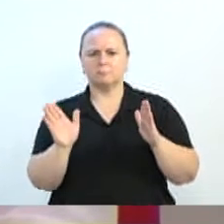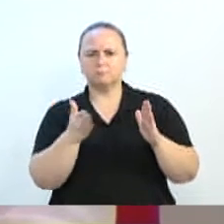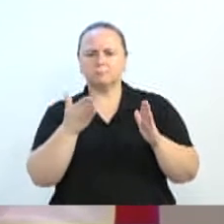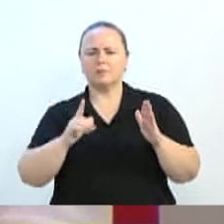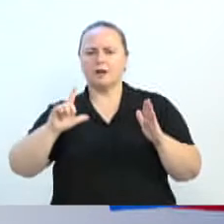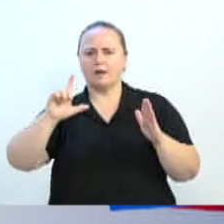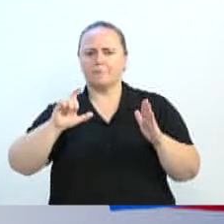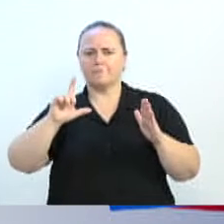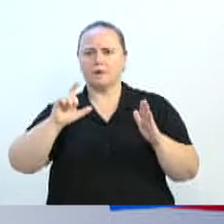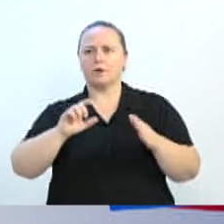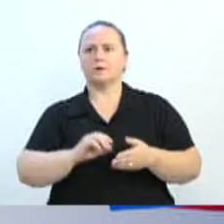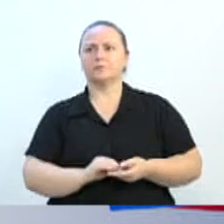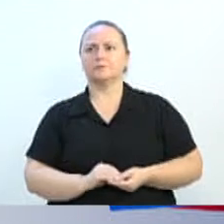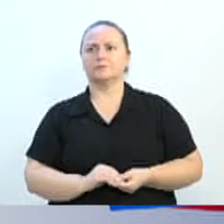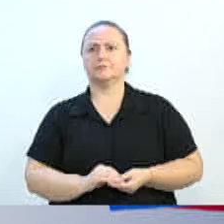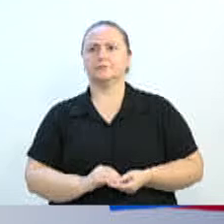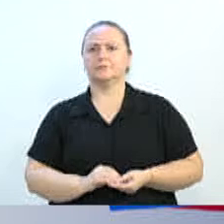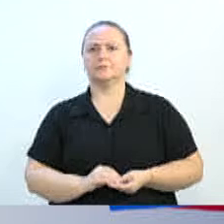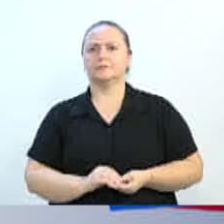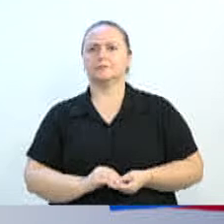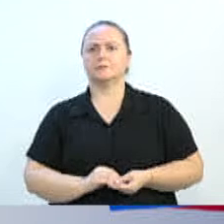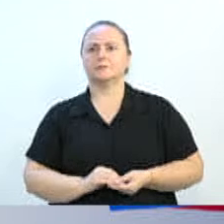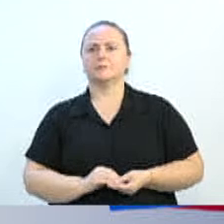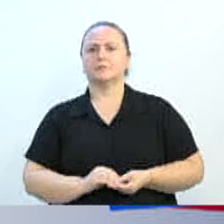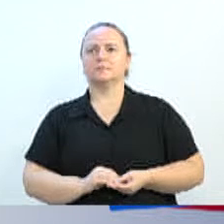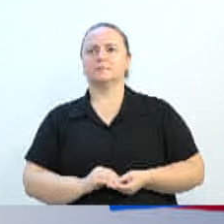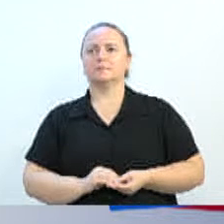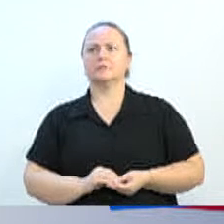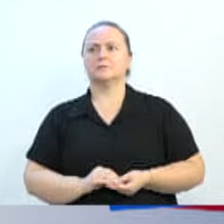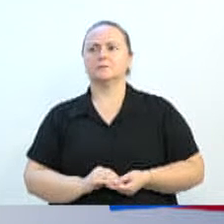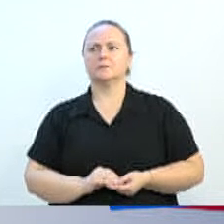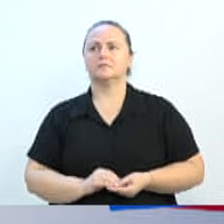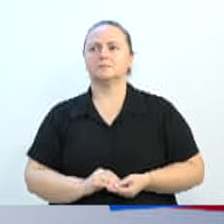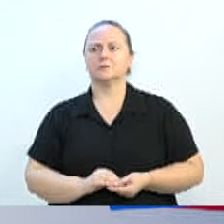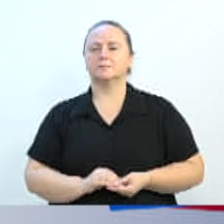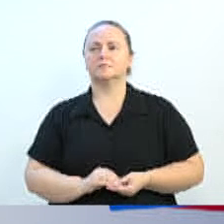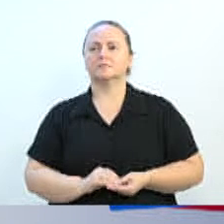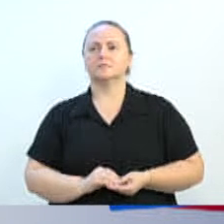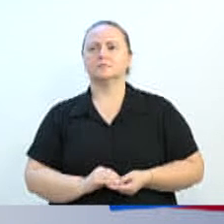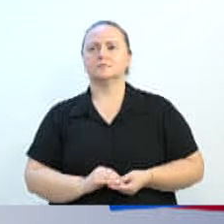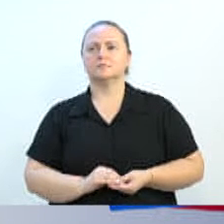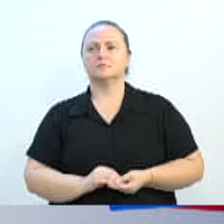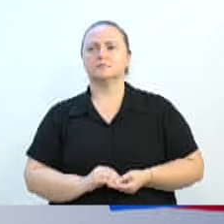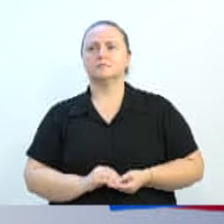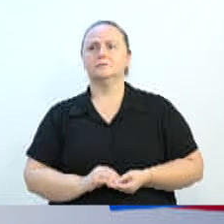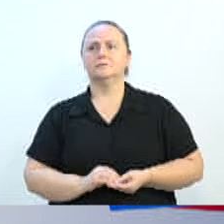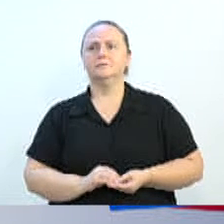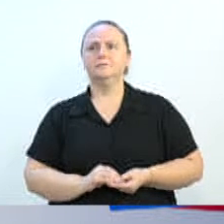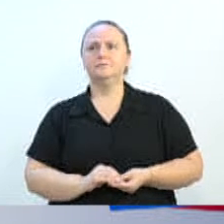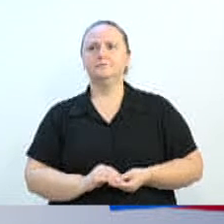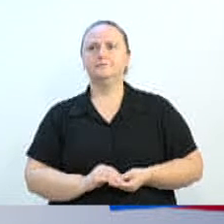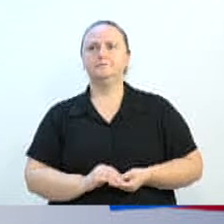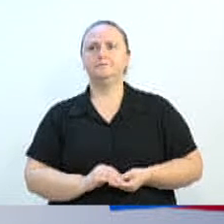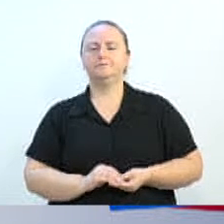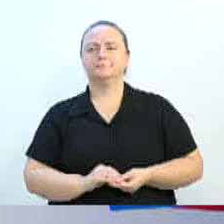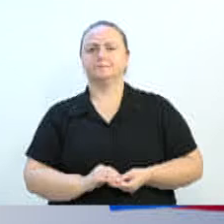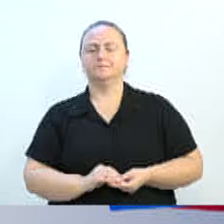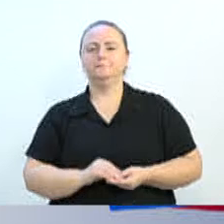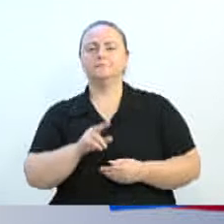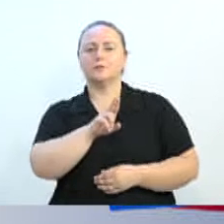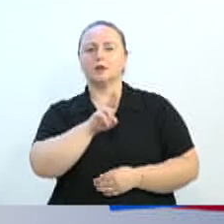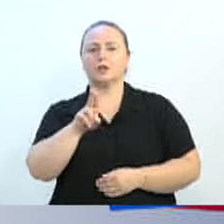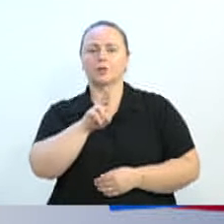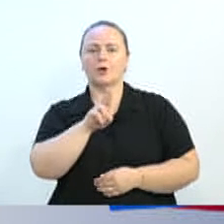a foto deixar ela parada ali are essa cadela é com o nome Carinhoso de luz a